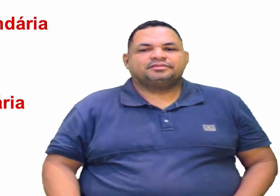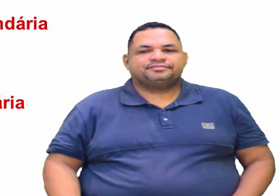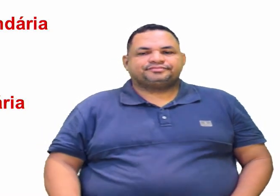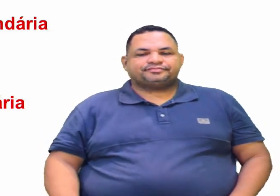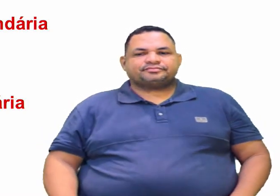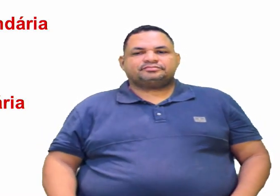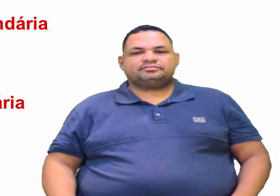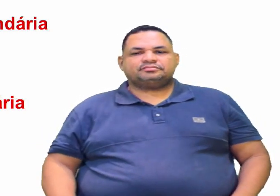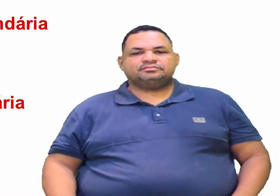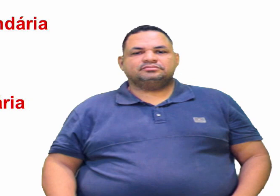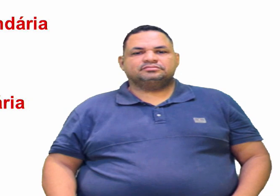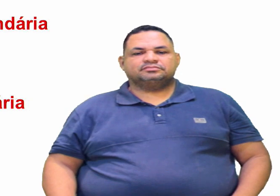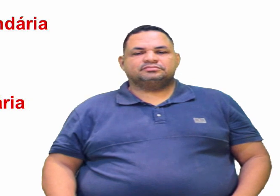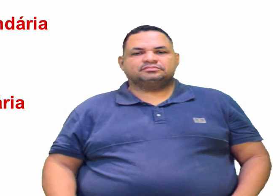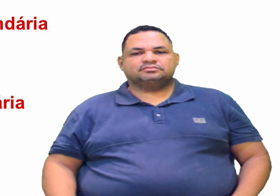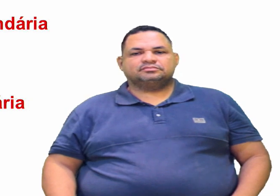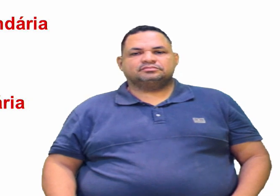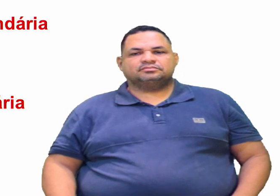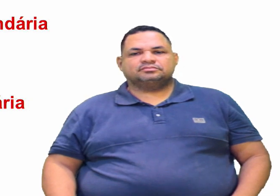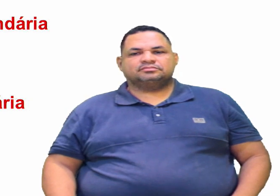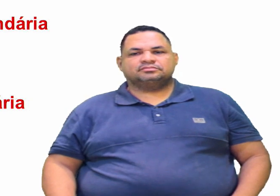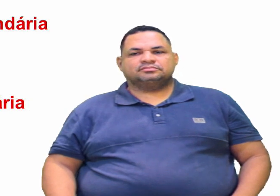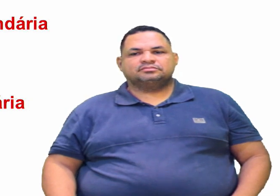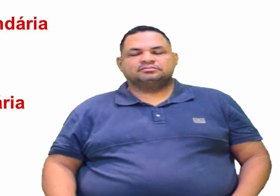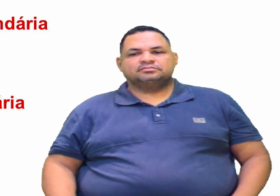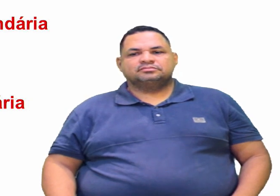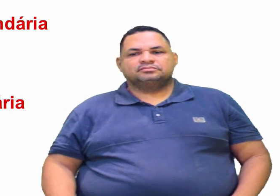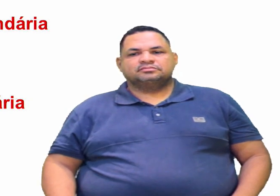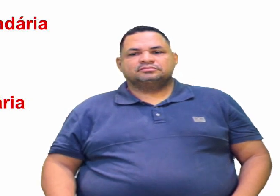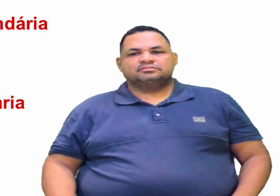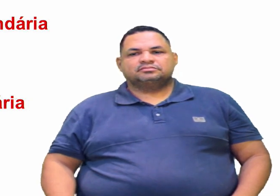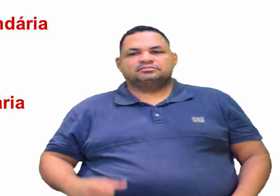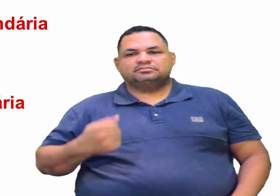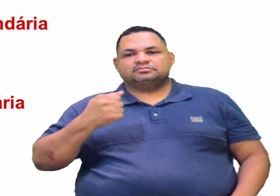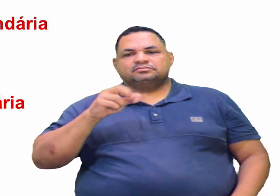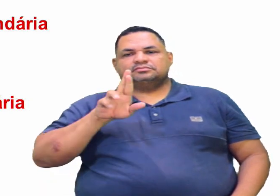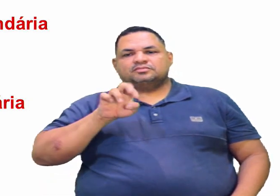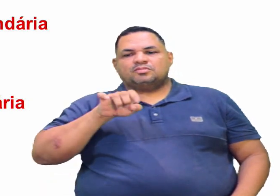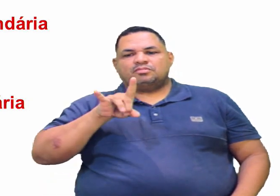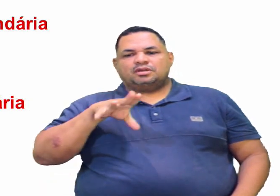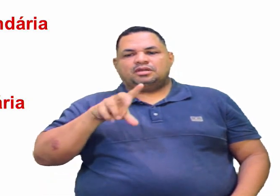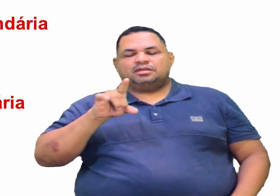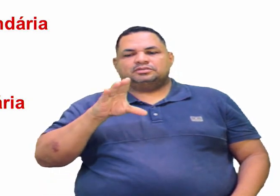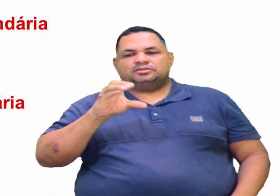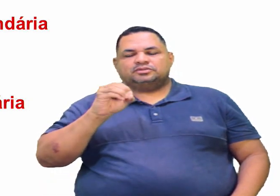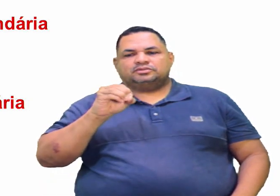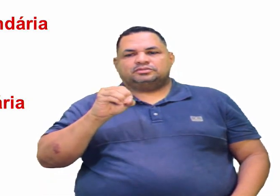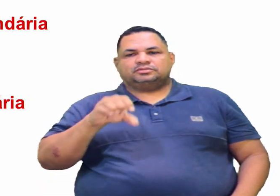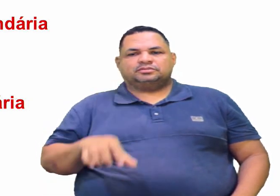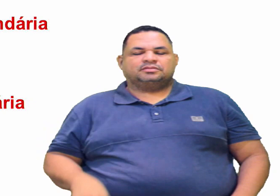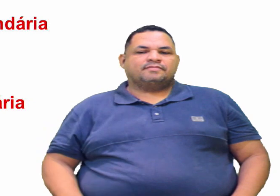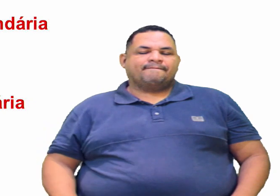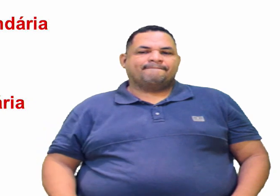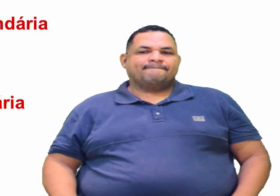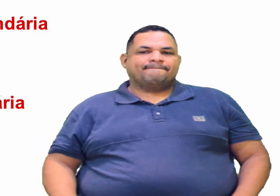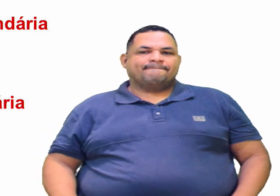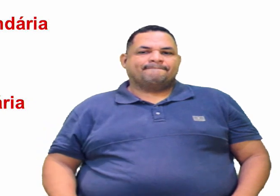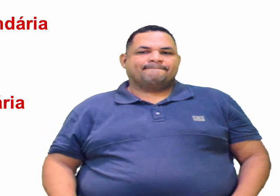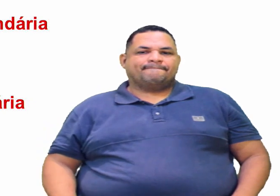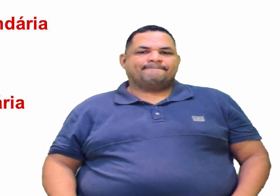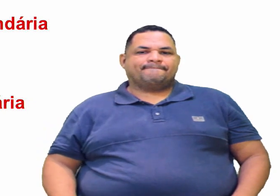quase que não sai. E os arilas são quem? Os aromáticos. Lembram dos aromáticos que tem um anel benzênico?